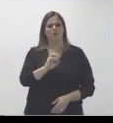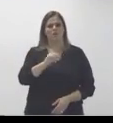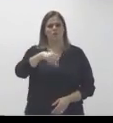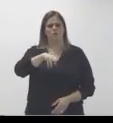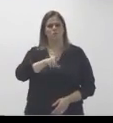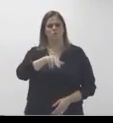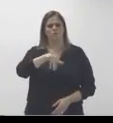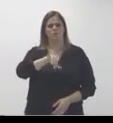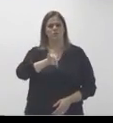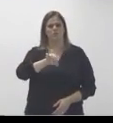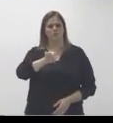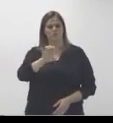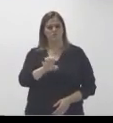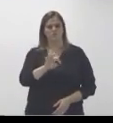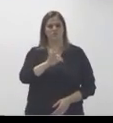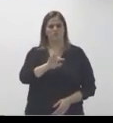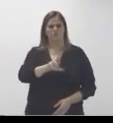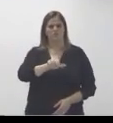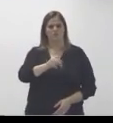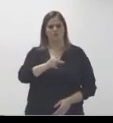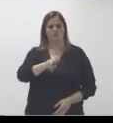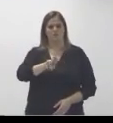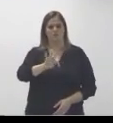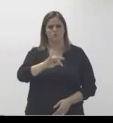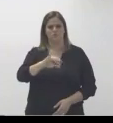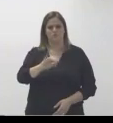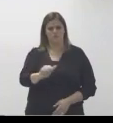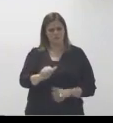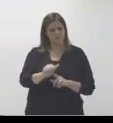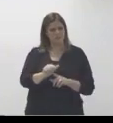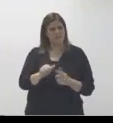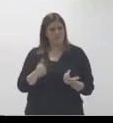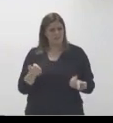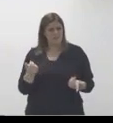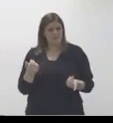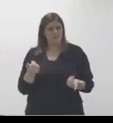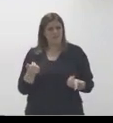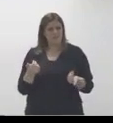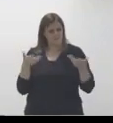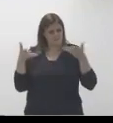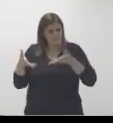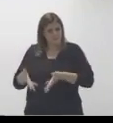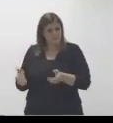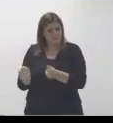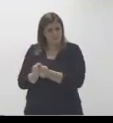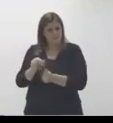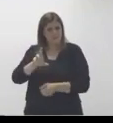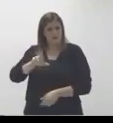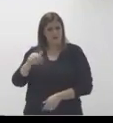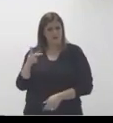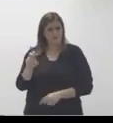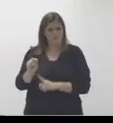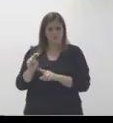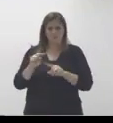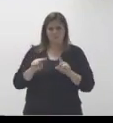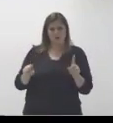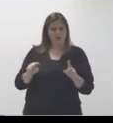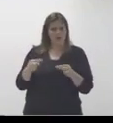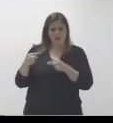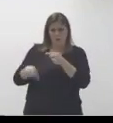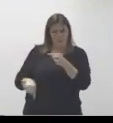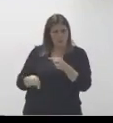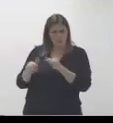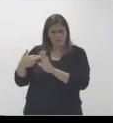e que desenvolva suas atividades no âmbito da rápidos recebendo recursos para tal fim para da fisiologia da